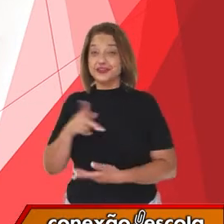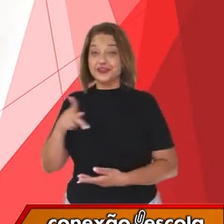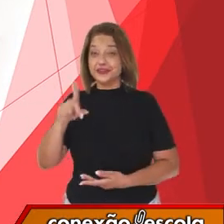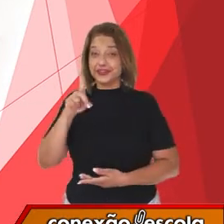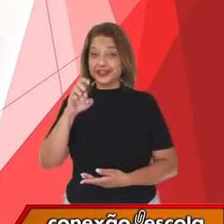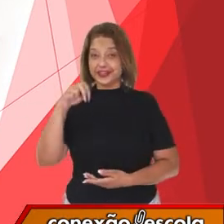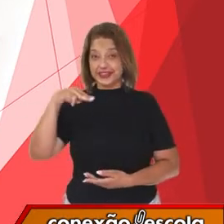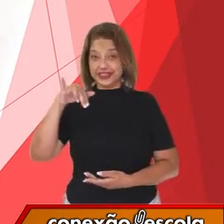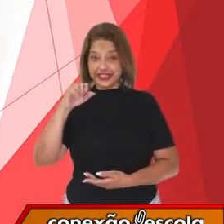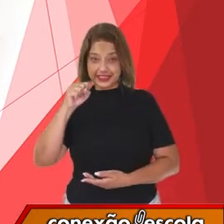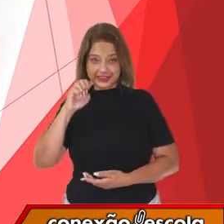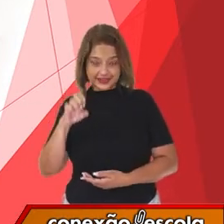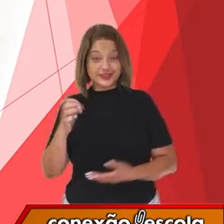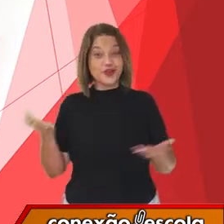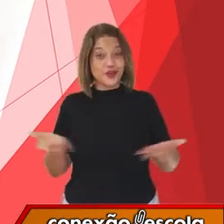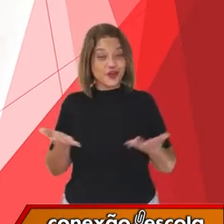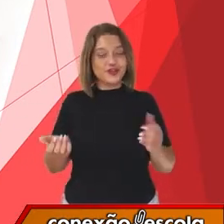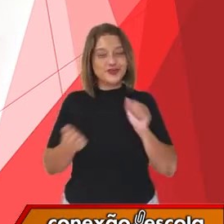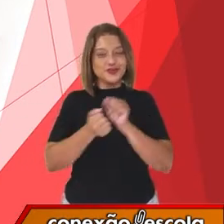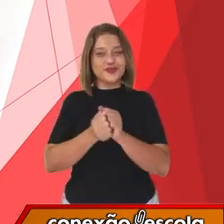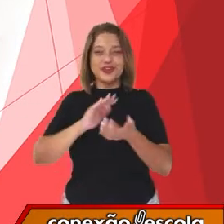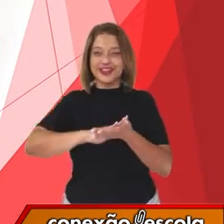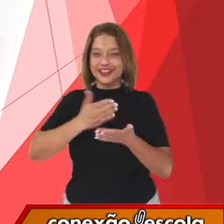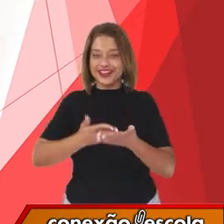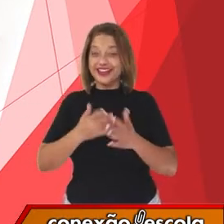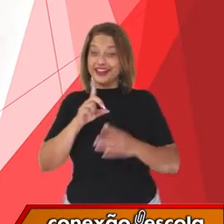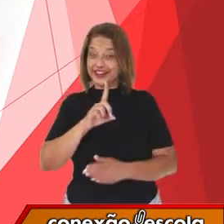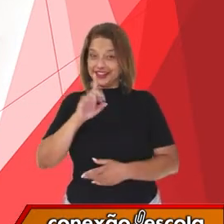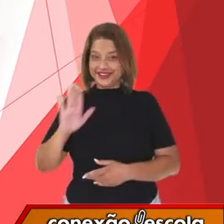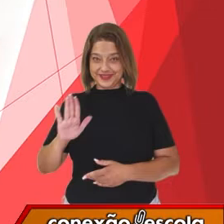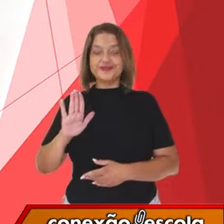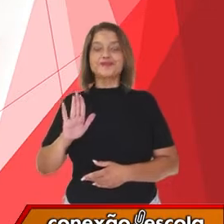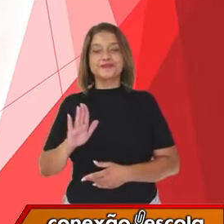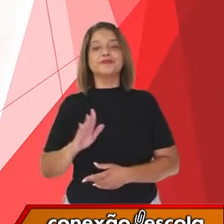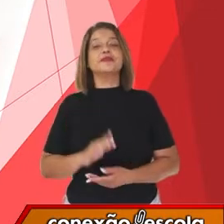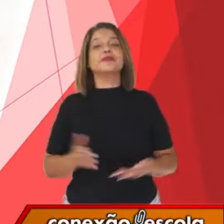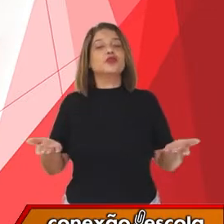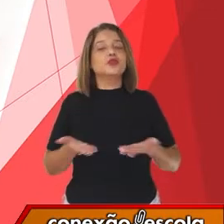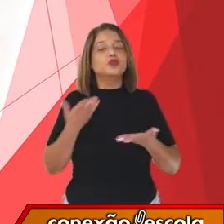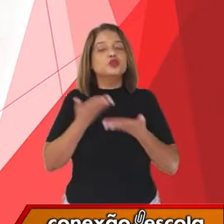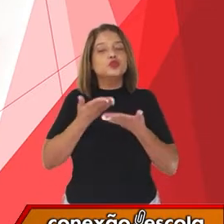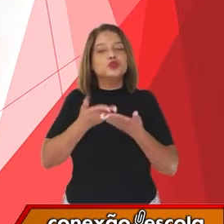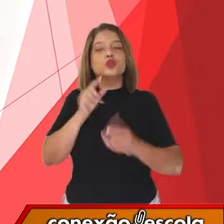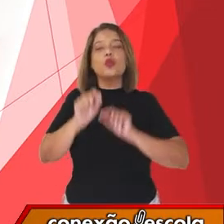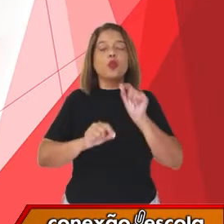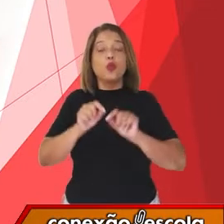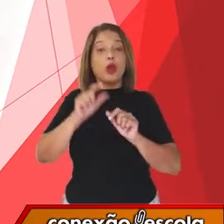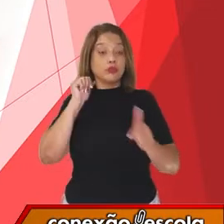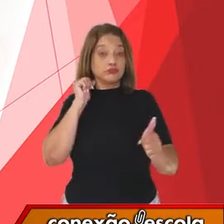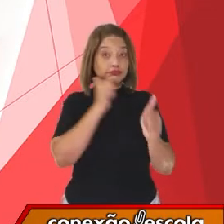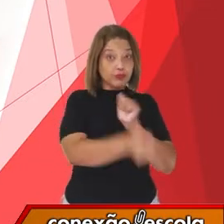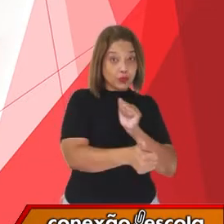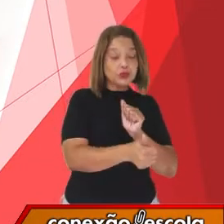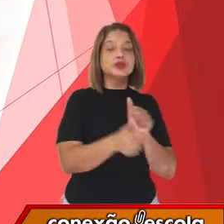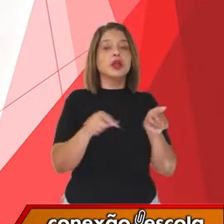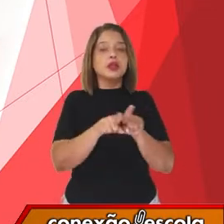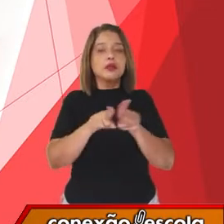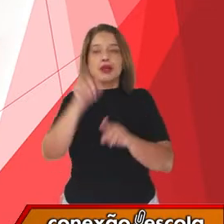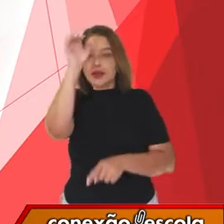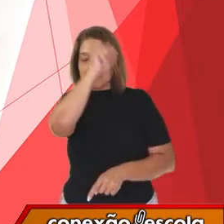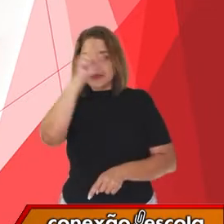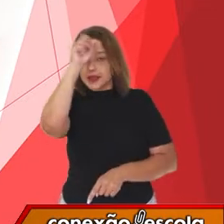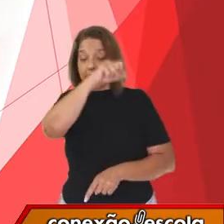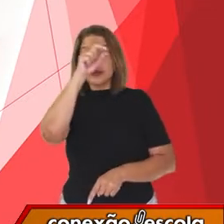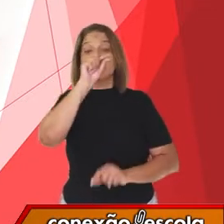Eu sou a professora Denise de Castro e hoje, com a ajuda da intérprete Débora, nós vamos estudar sobre os esportes e aprender